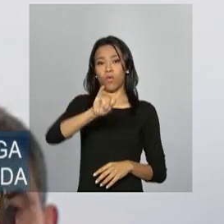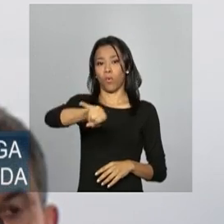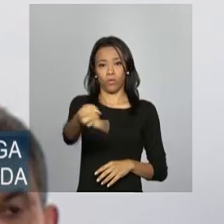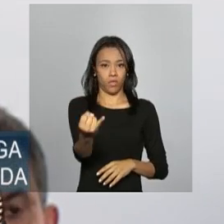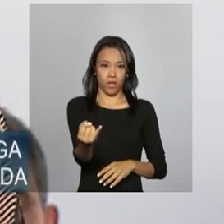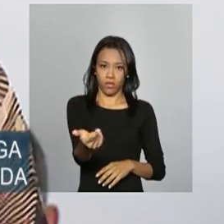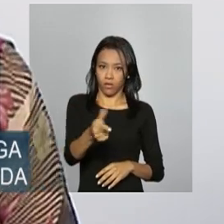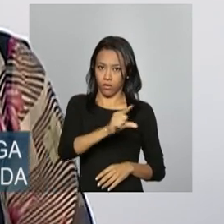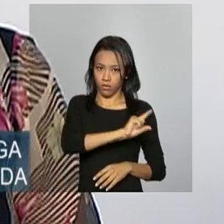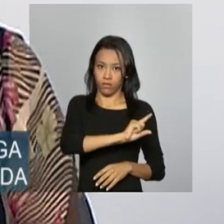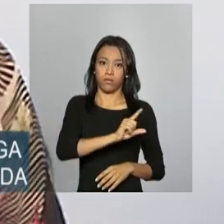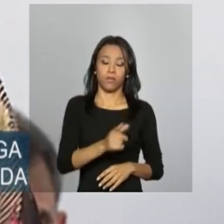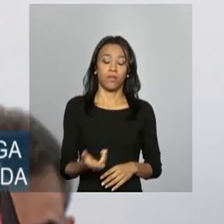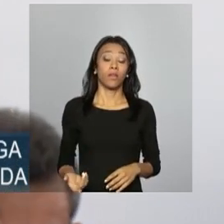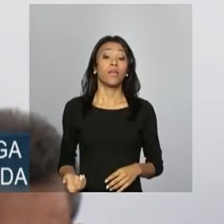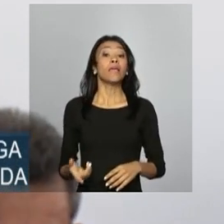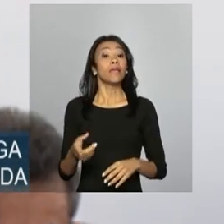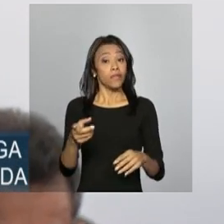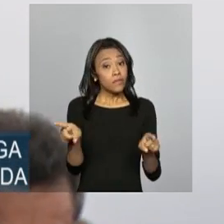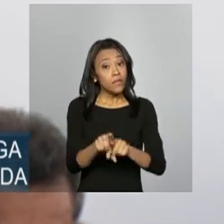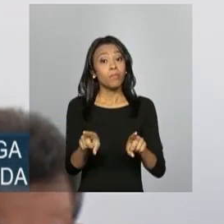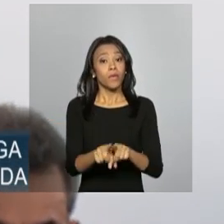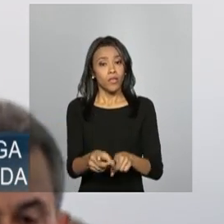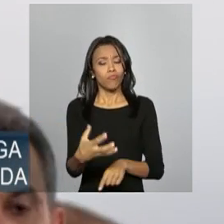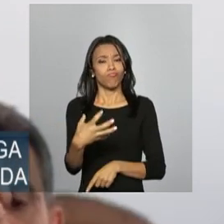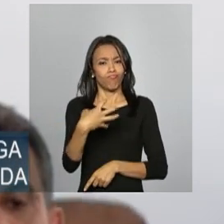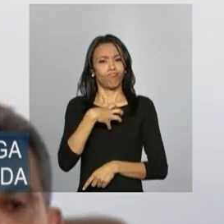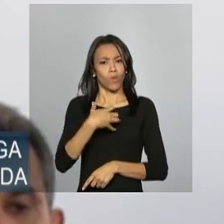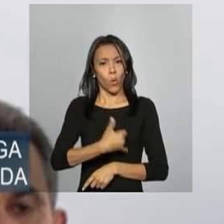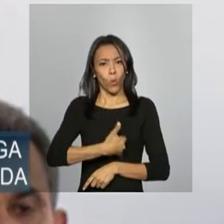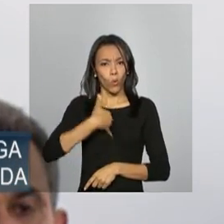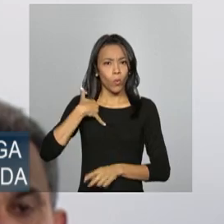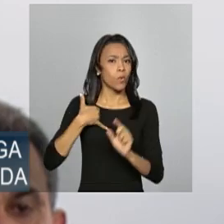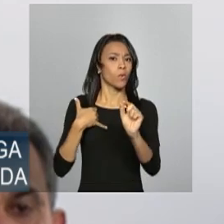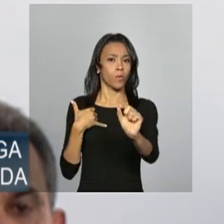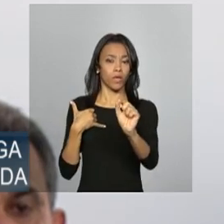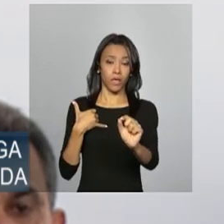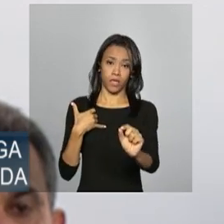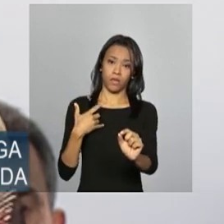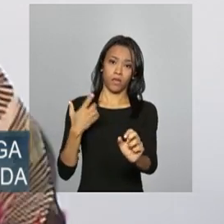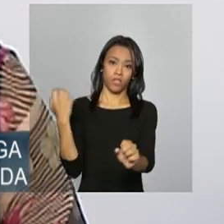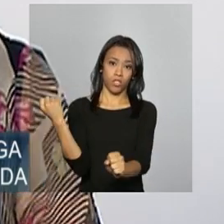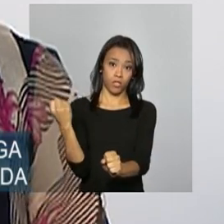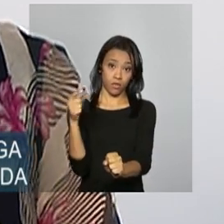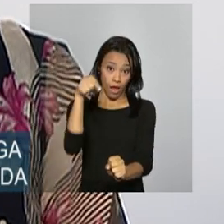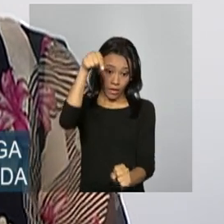E eu tenho também muito orgulho de ter construído